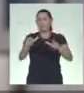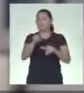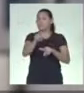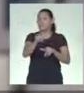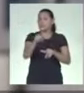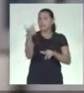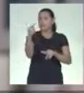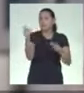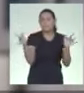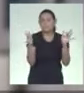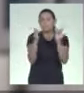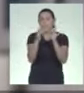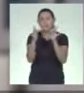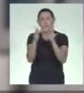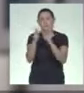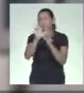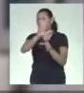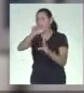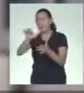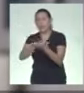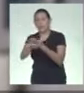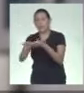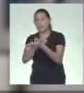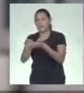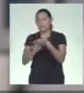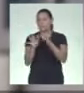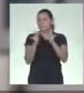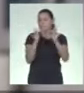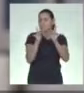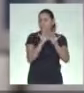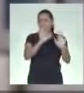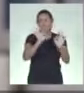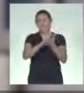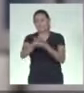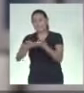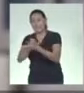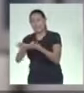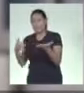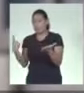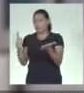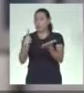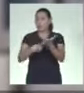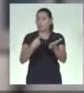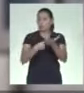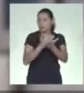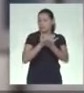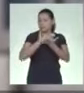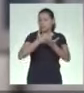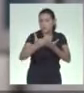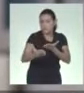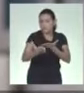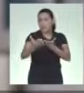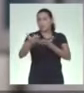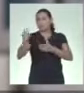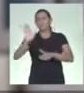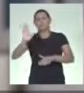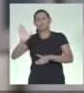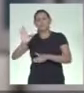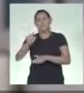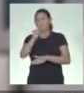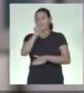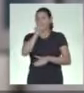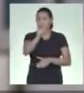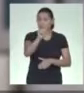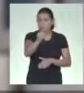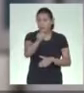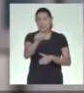claro para você, não fiz e não vou fazer acordo com ninguém. O meu compromisso desde o dia em que comecei a